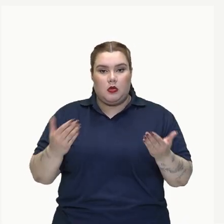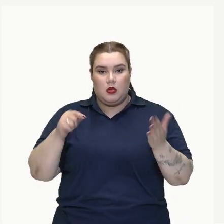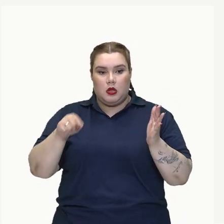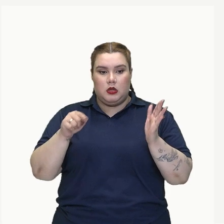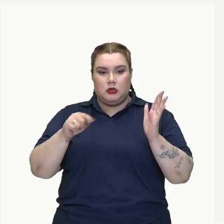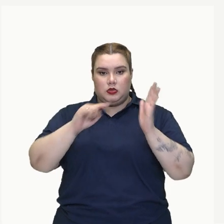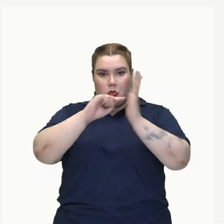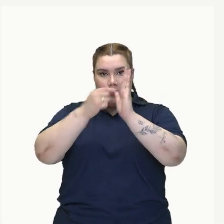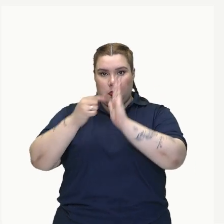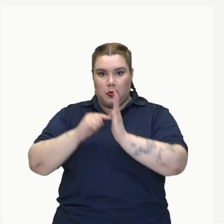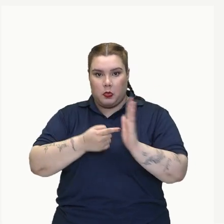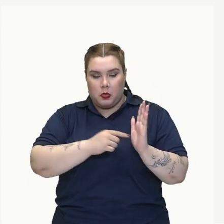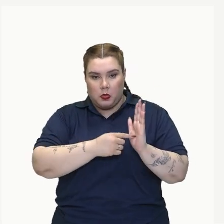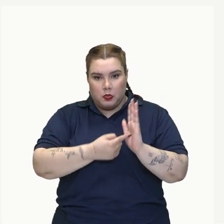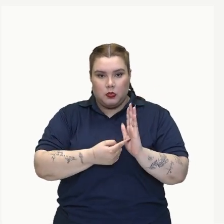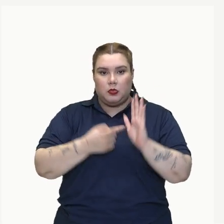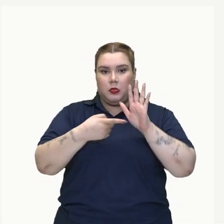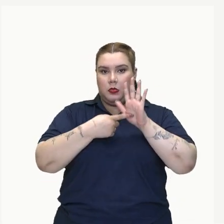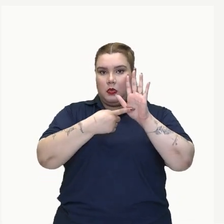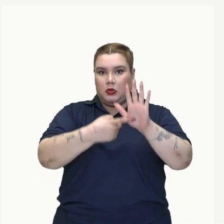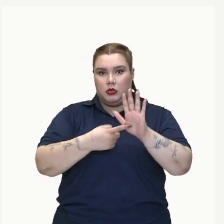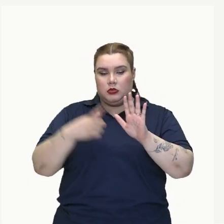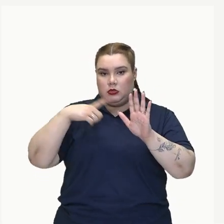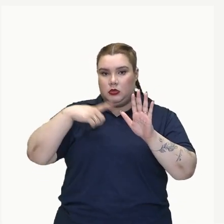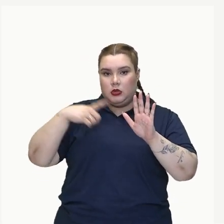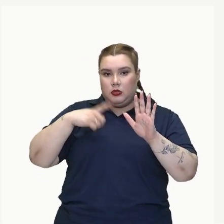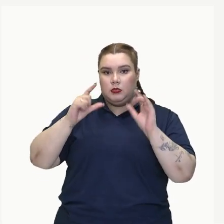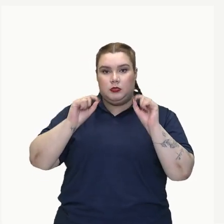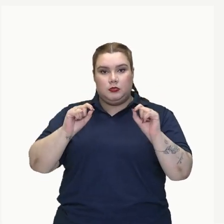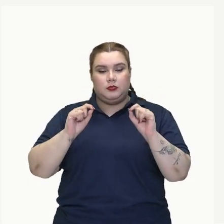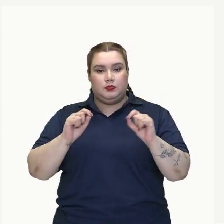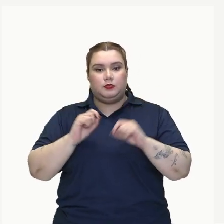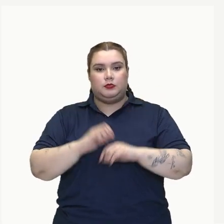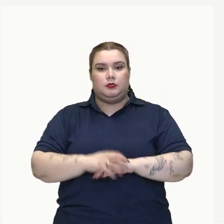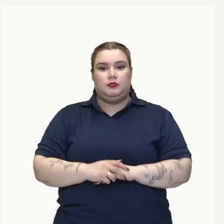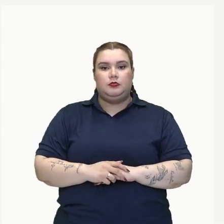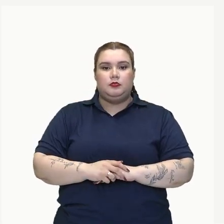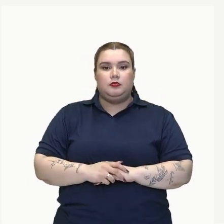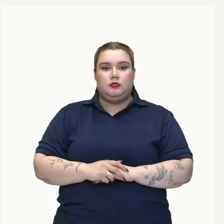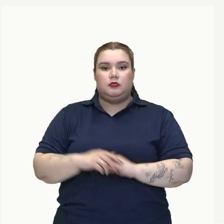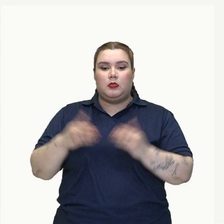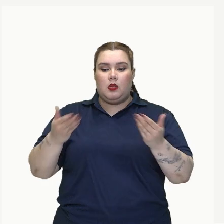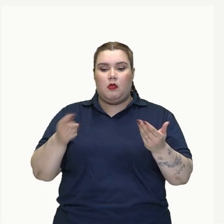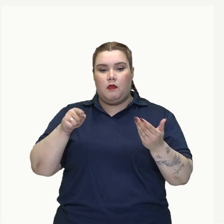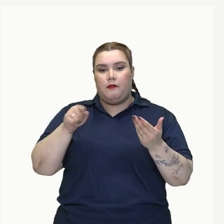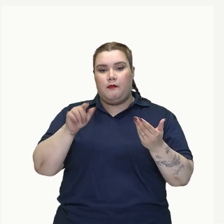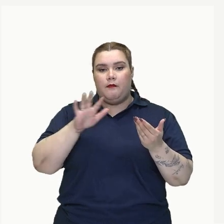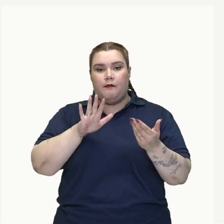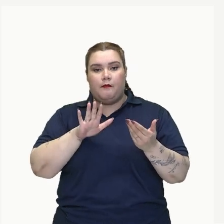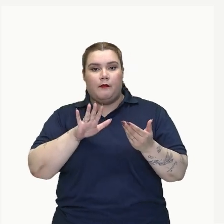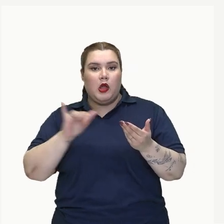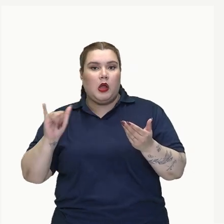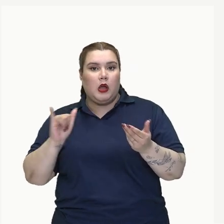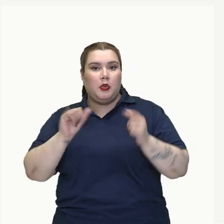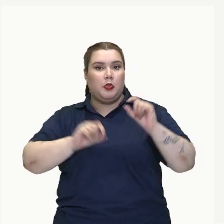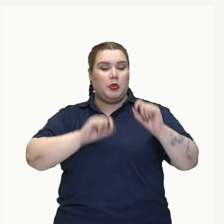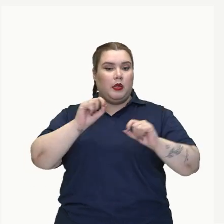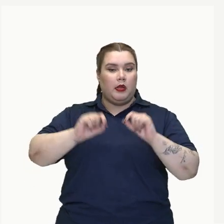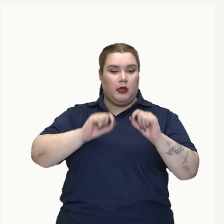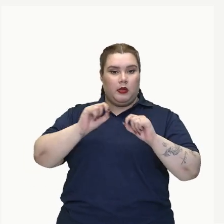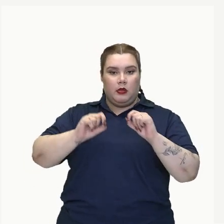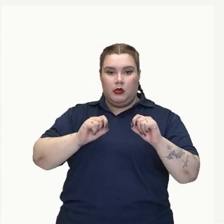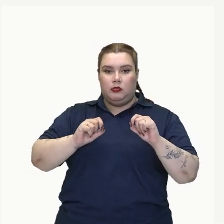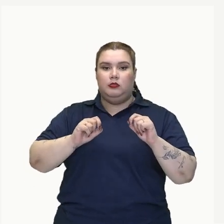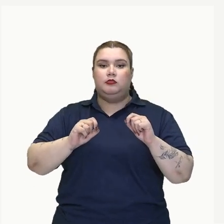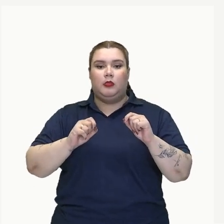esses pontos que aí estão, tá? Eles é que vão formar as